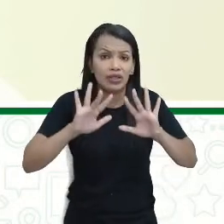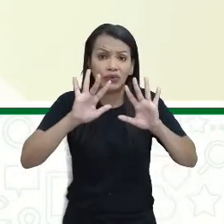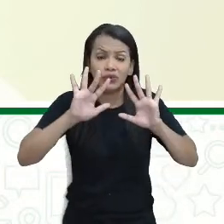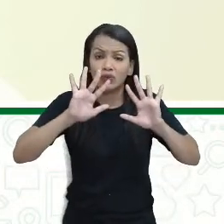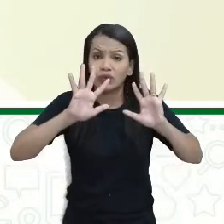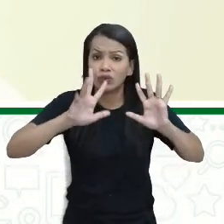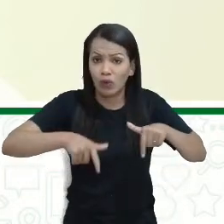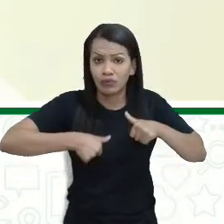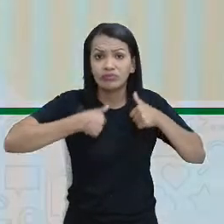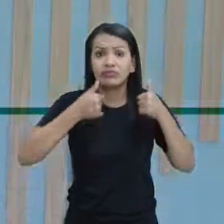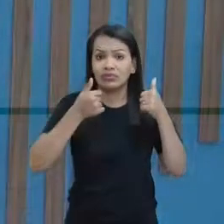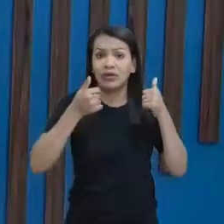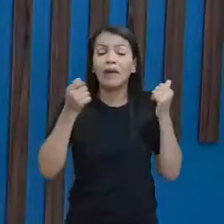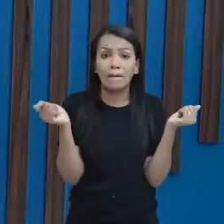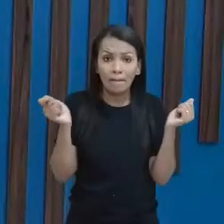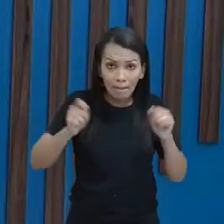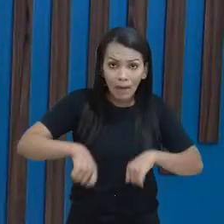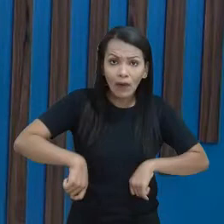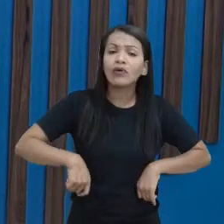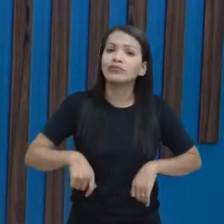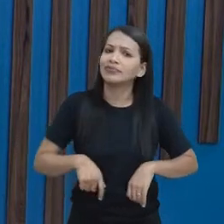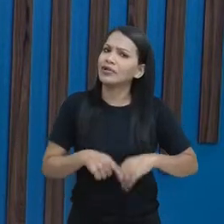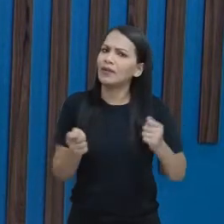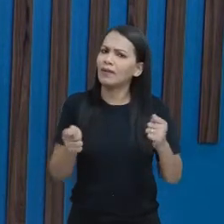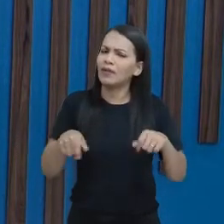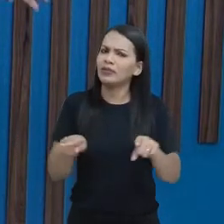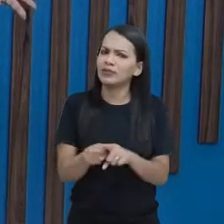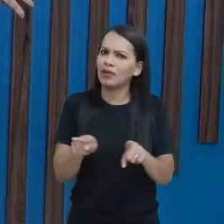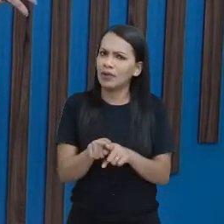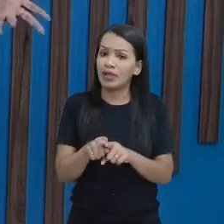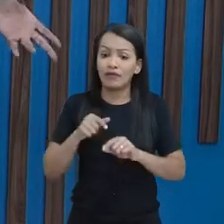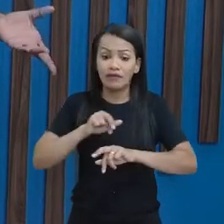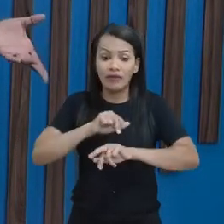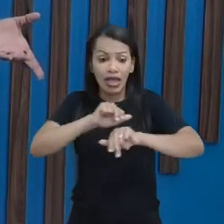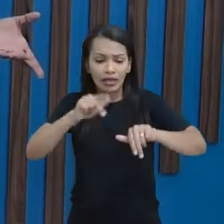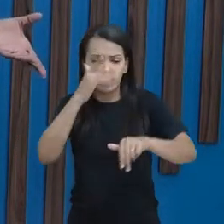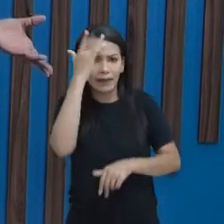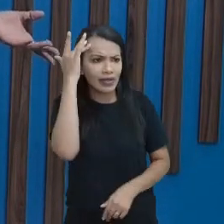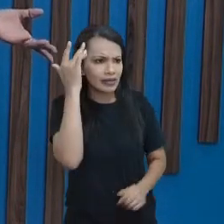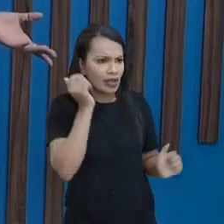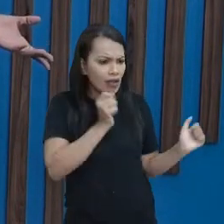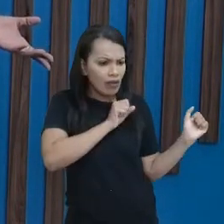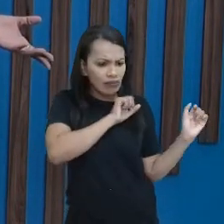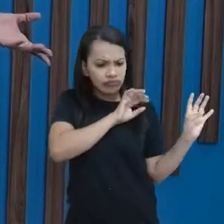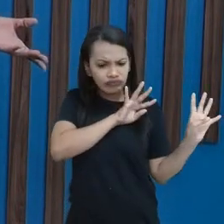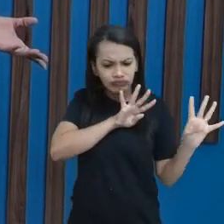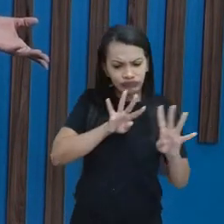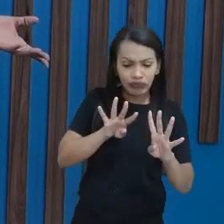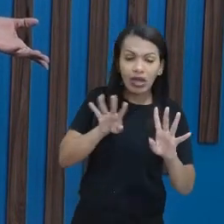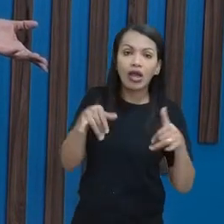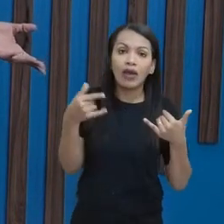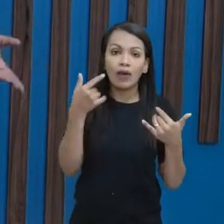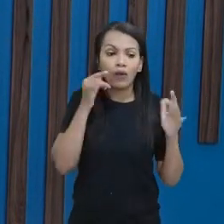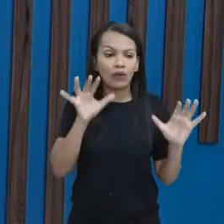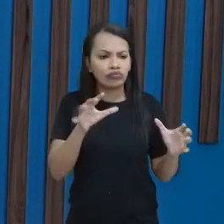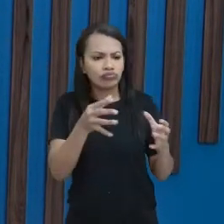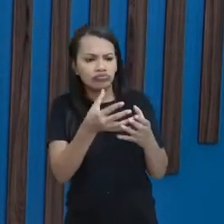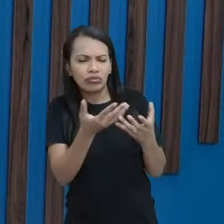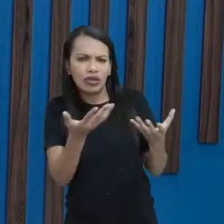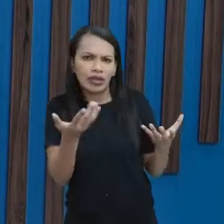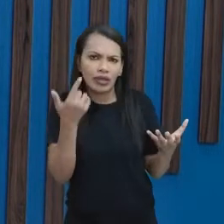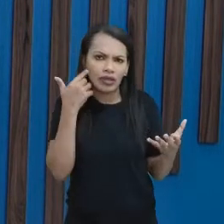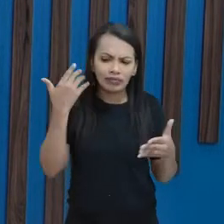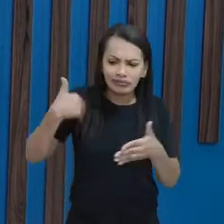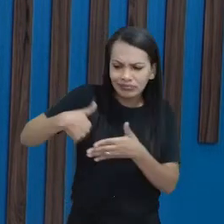todos os elementos estarem presentes ali. E pode ser muita gente, pode ser esse exemplo do time que eu dei, por exemplo.